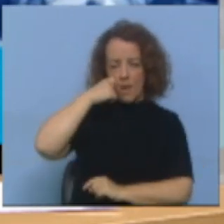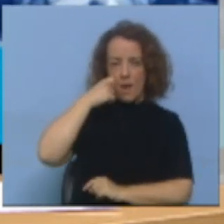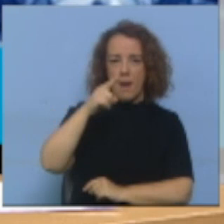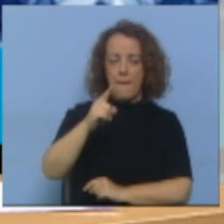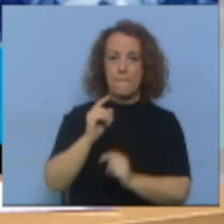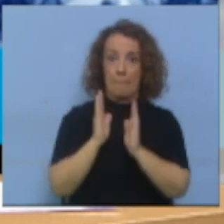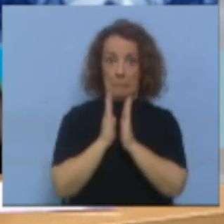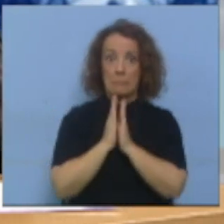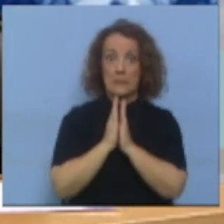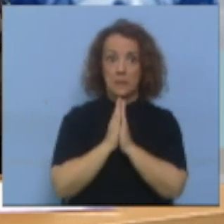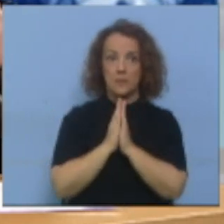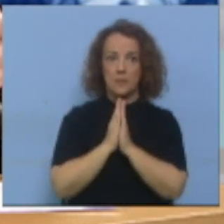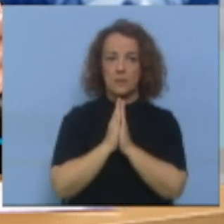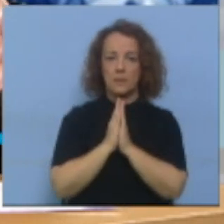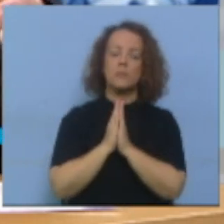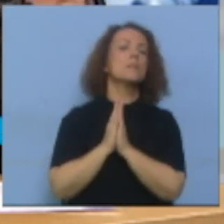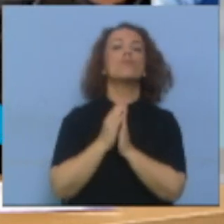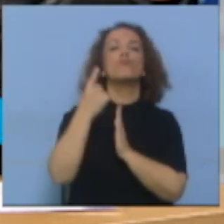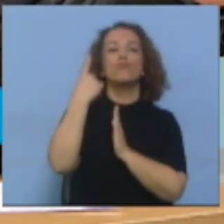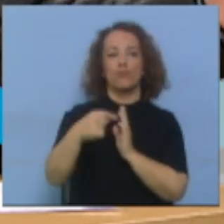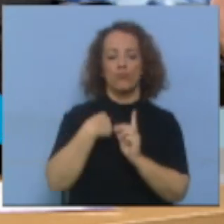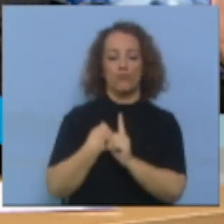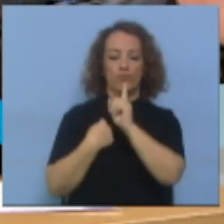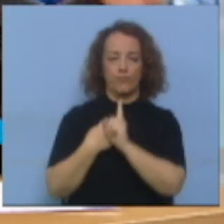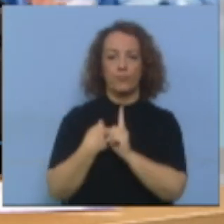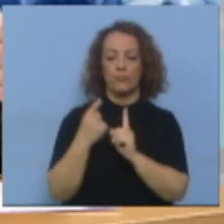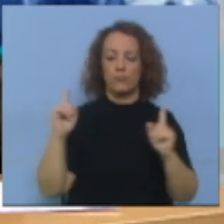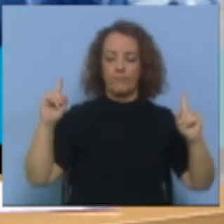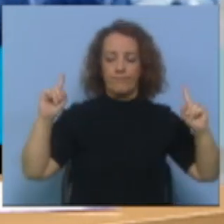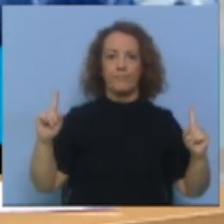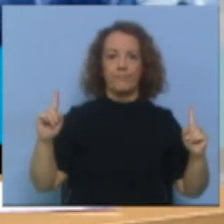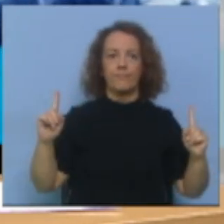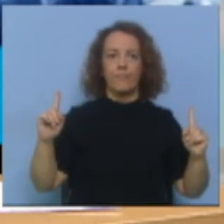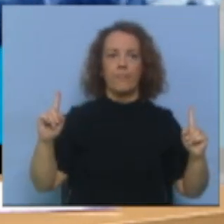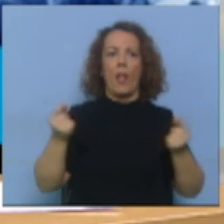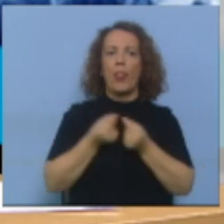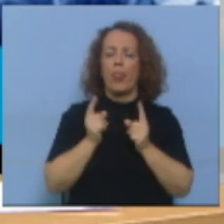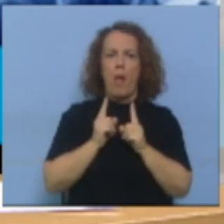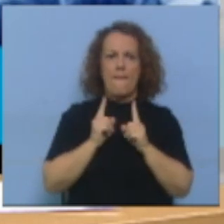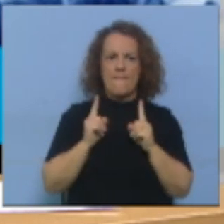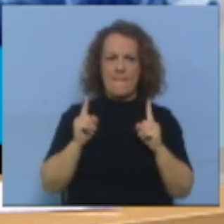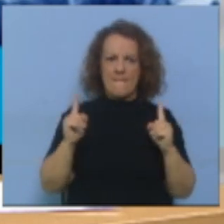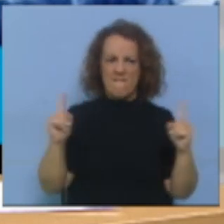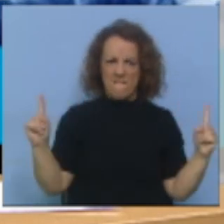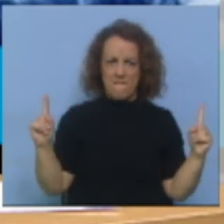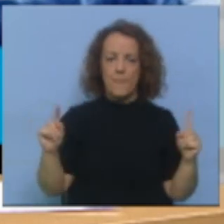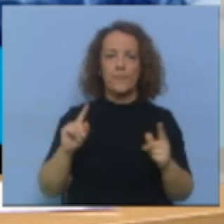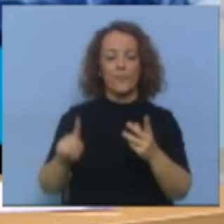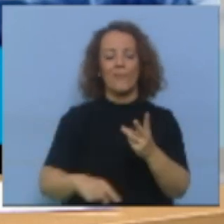celebração, estão apenas 2 acólitos, bastante distanciados. Os 2